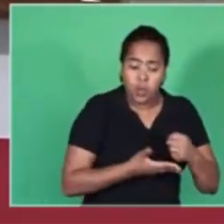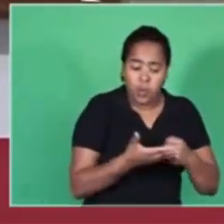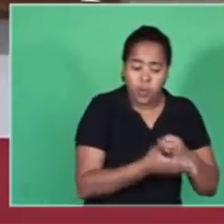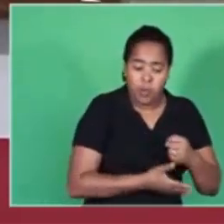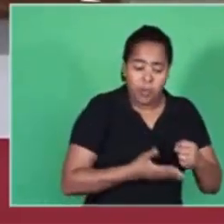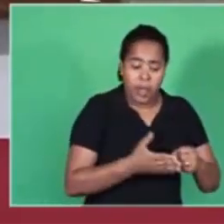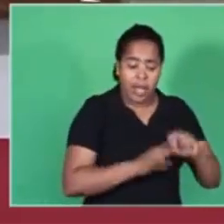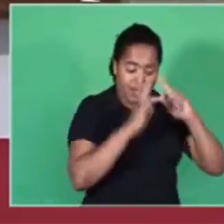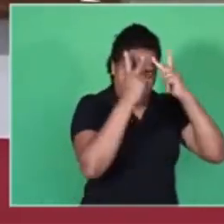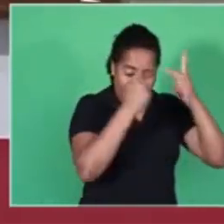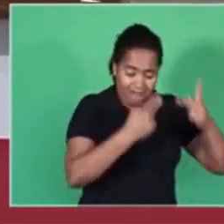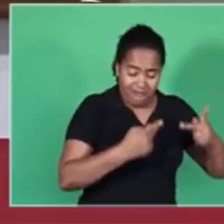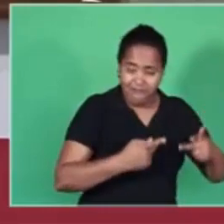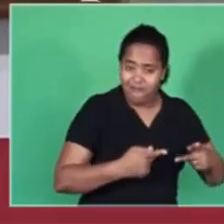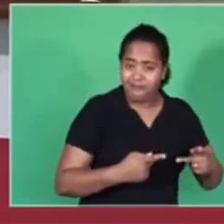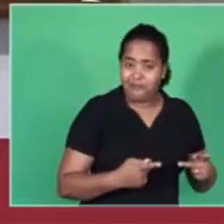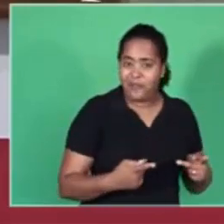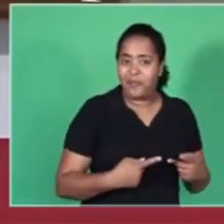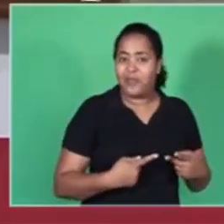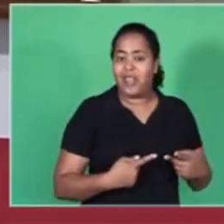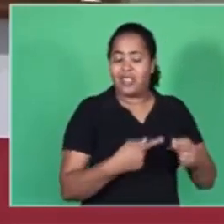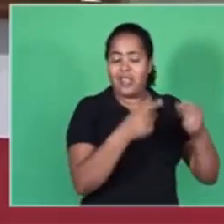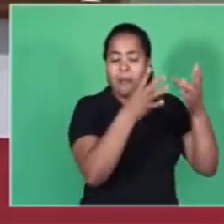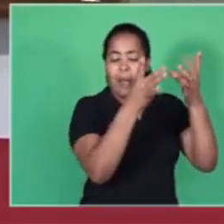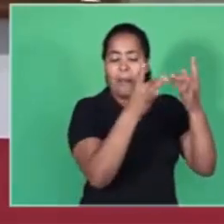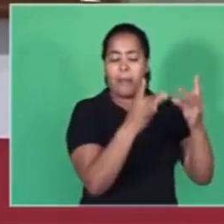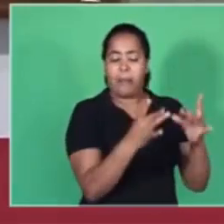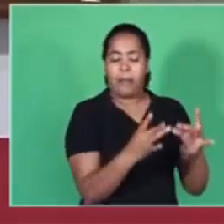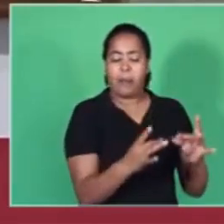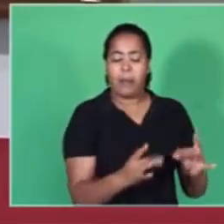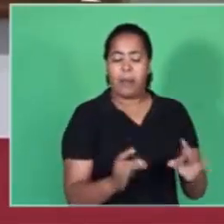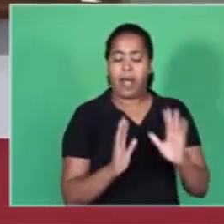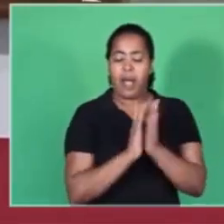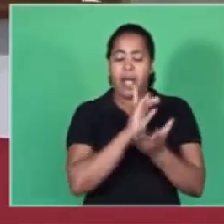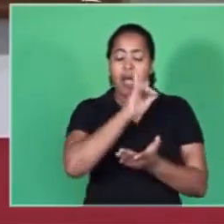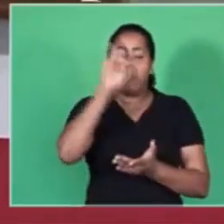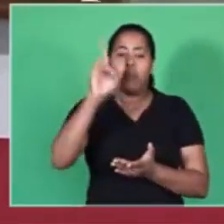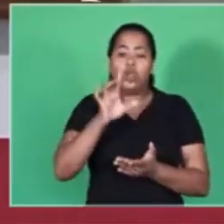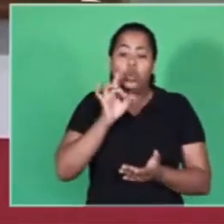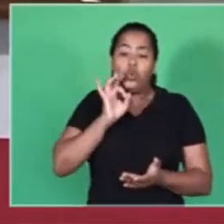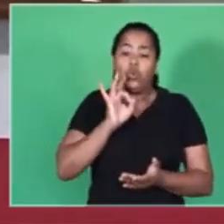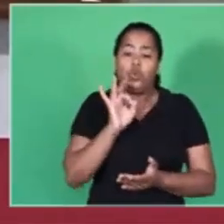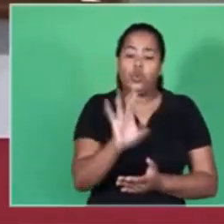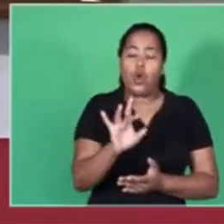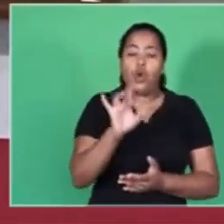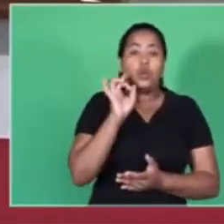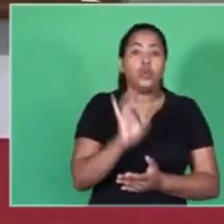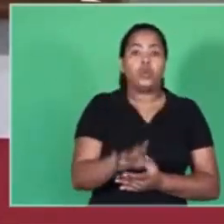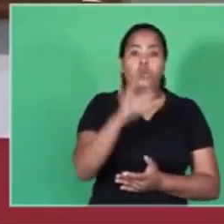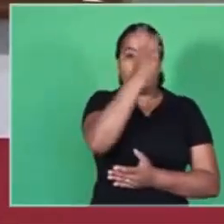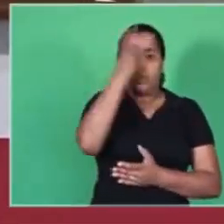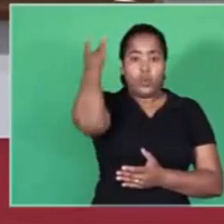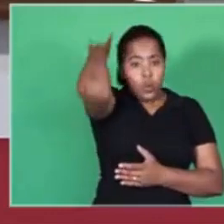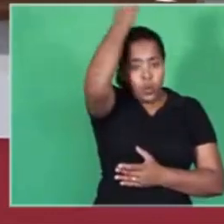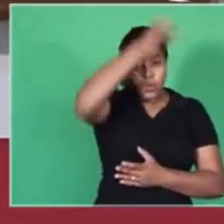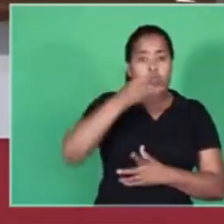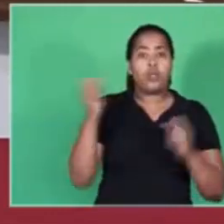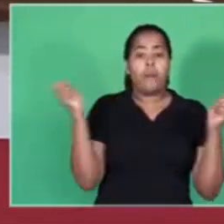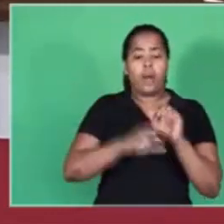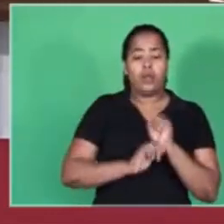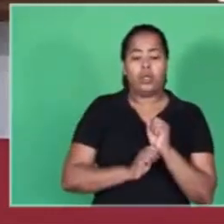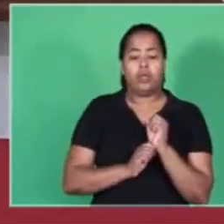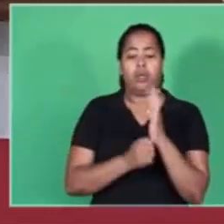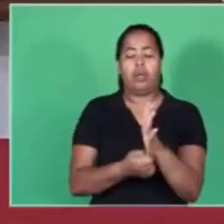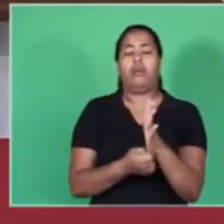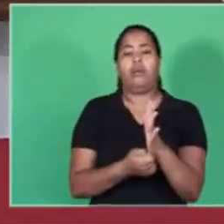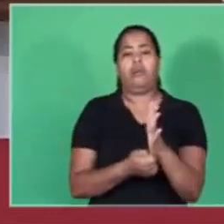racionais para decifrar a Bíblia que só o Espírito Santo pode fazer. Quando o Espírito Santo não faz, então o